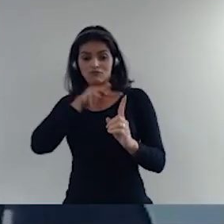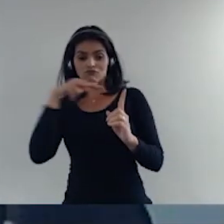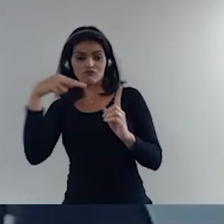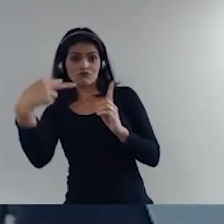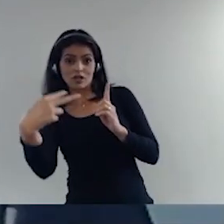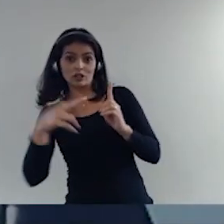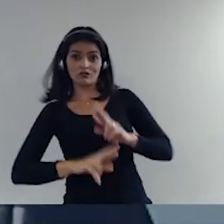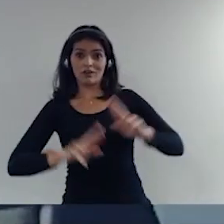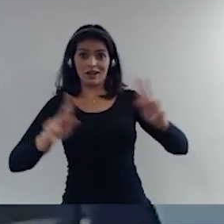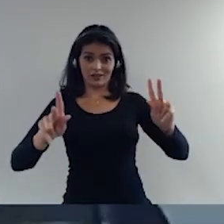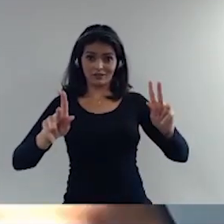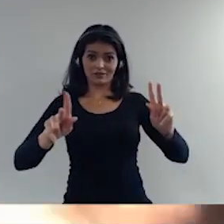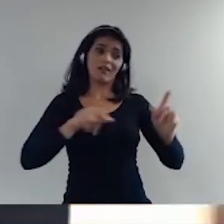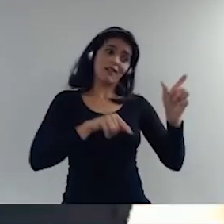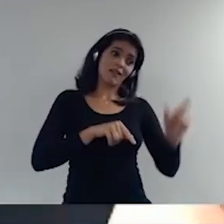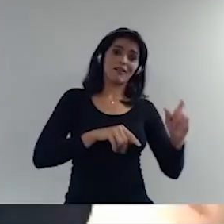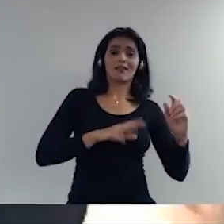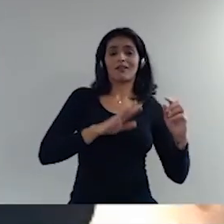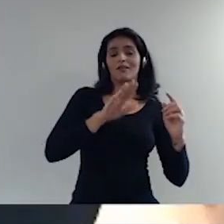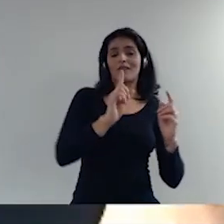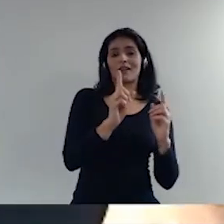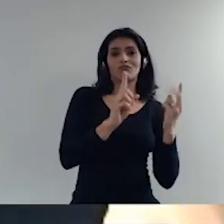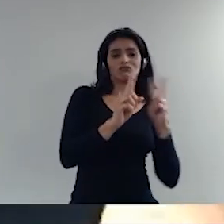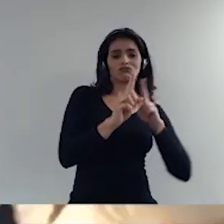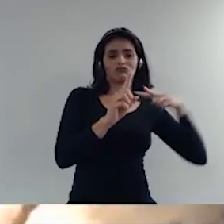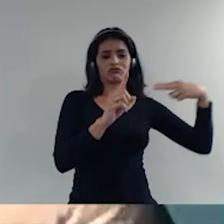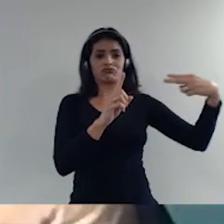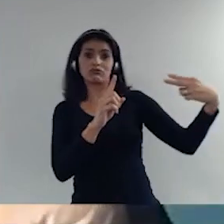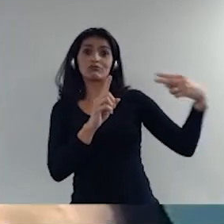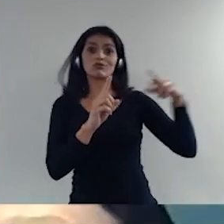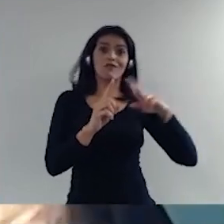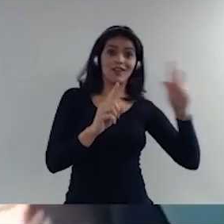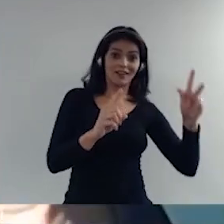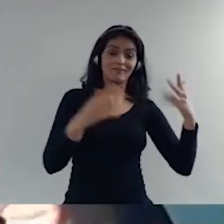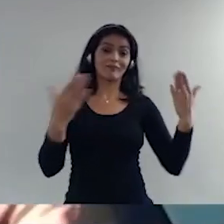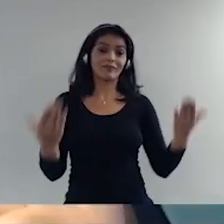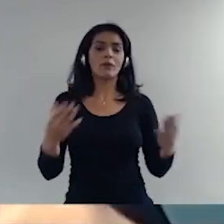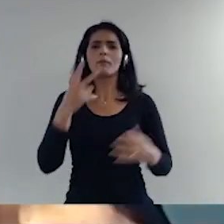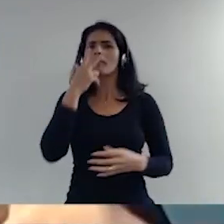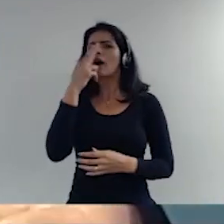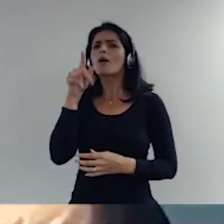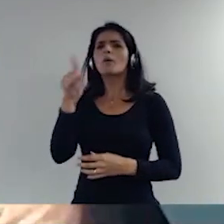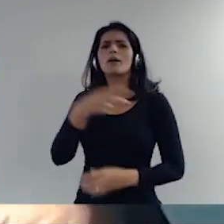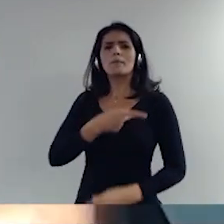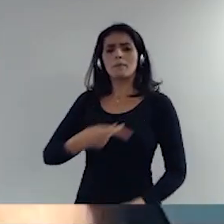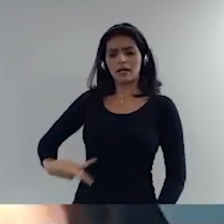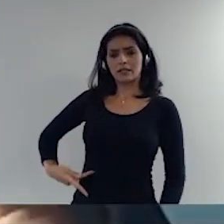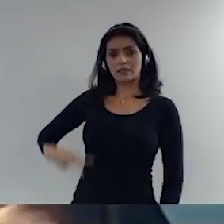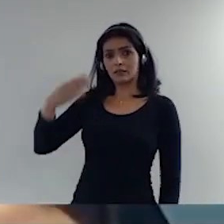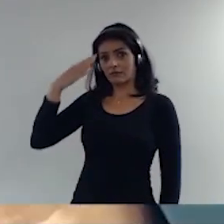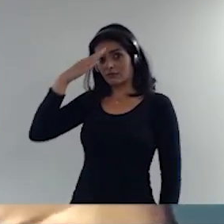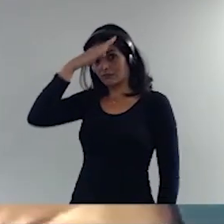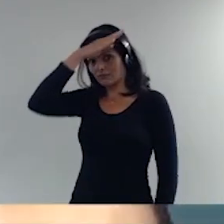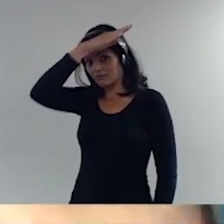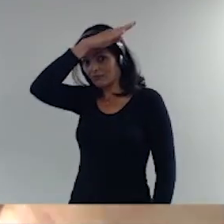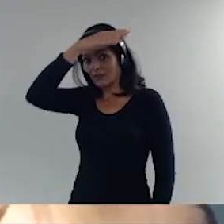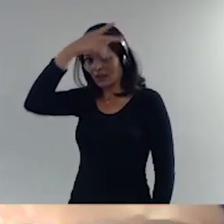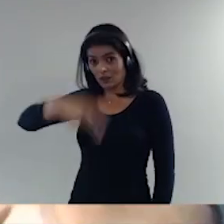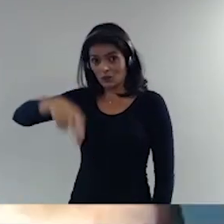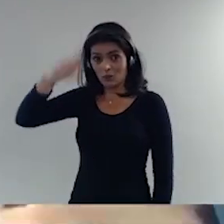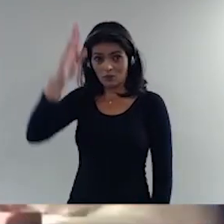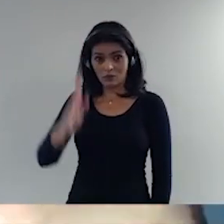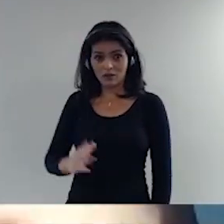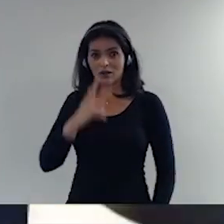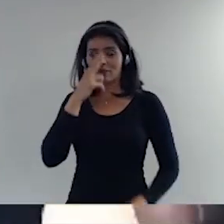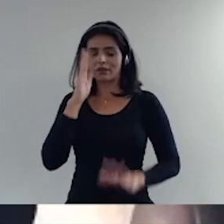o que me parece é que o governo federal abriu mão, aliás, o presidente, a presidência da República